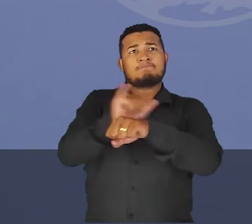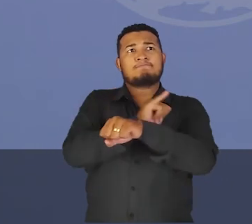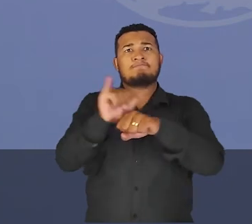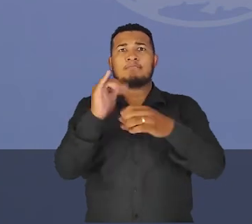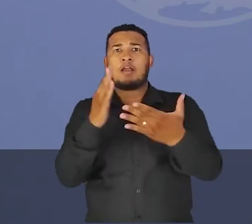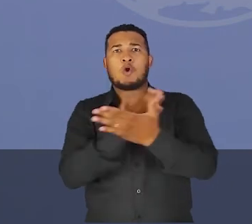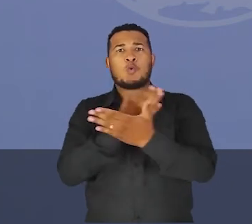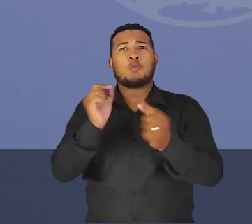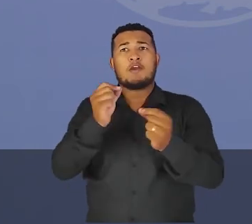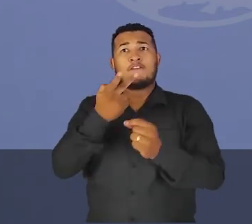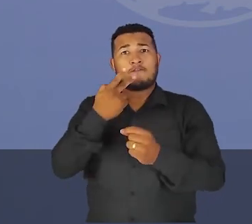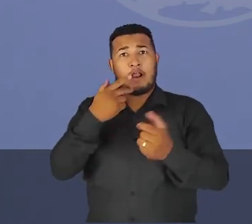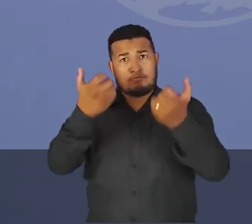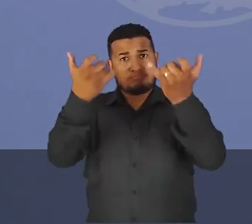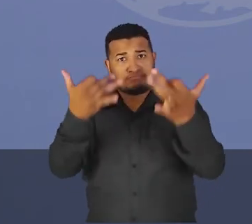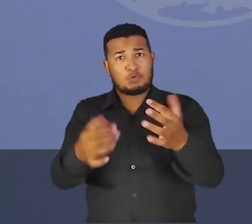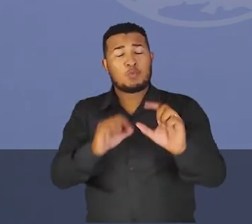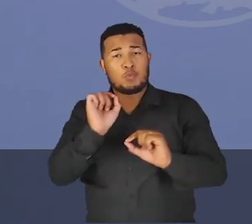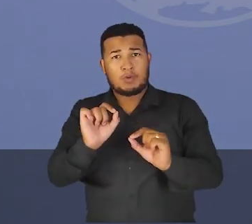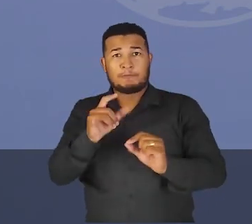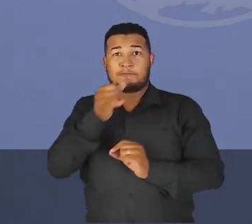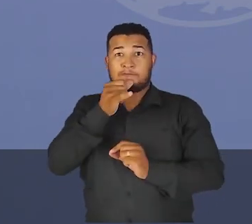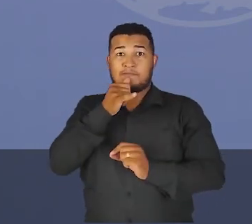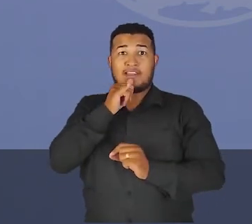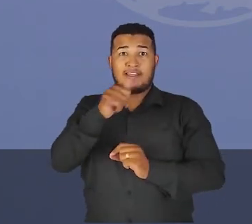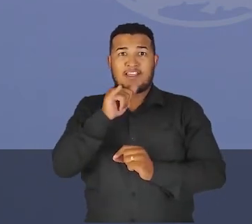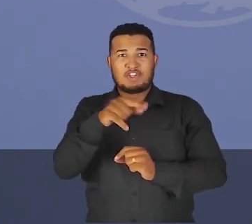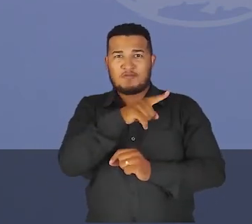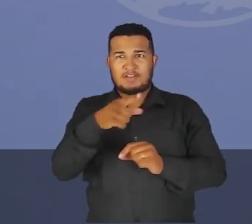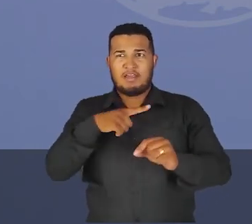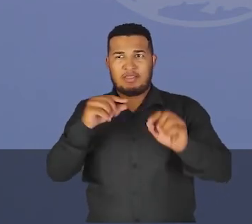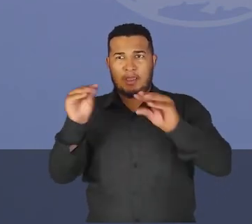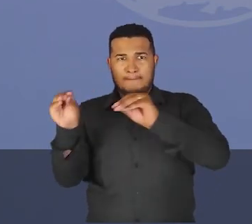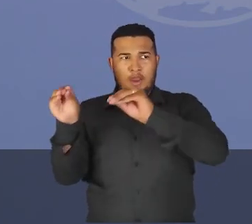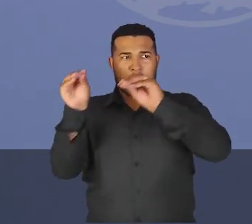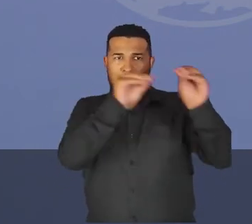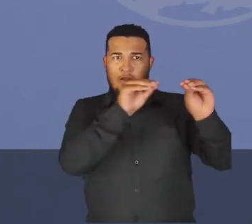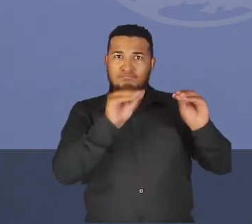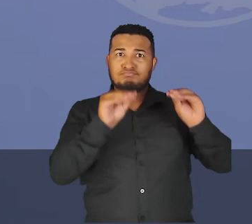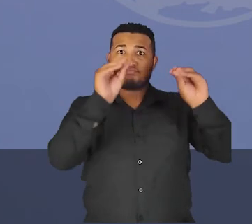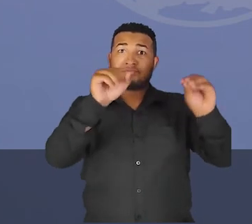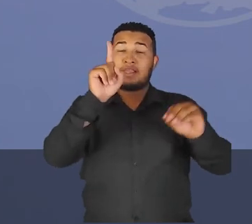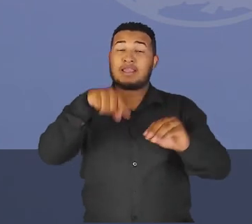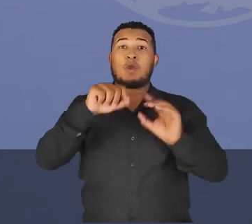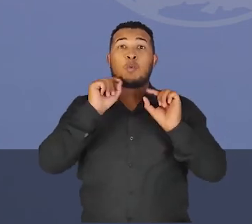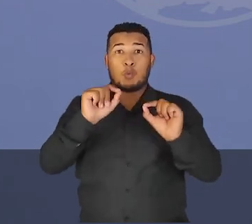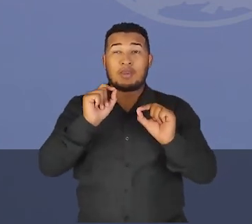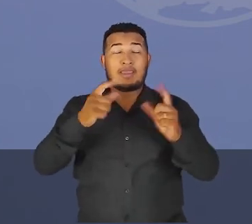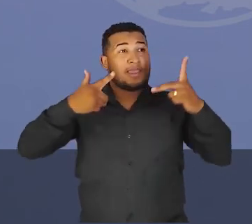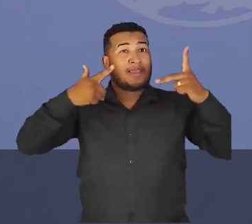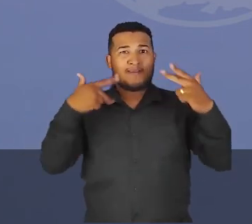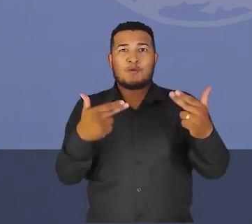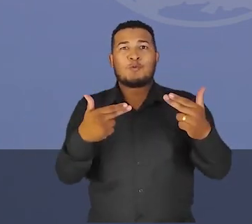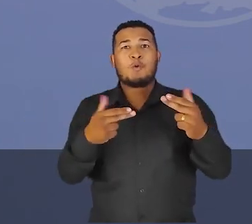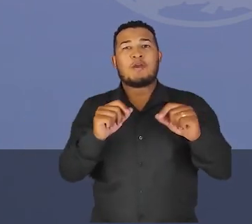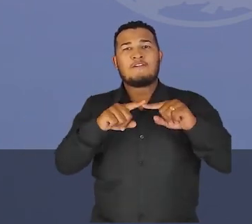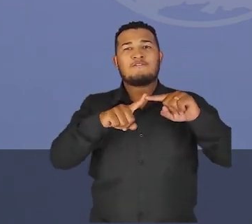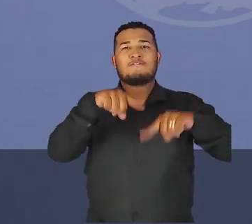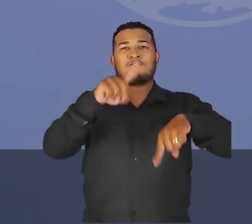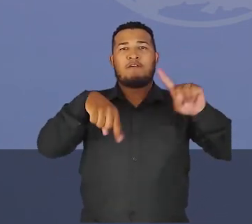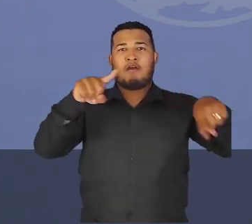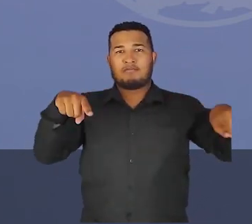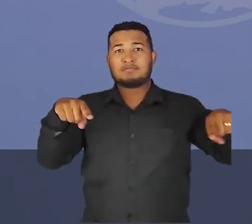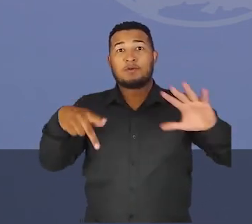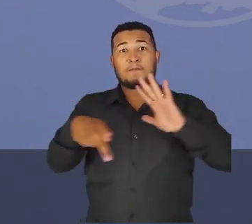de dizer que a energia que você transferiu é numericamente igual à